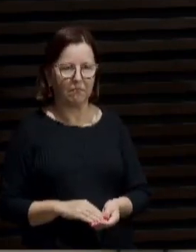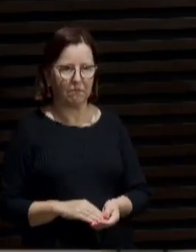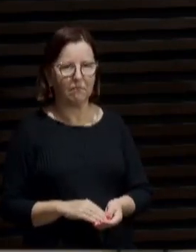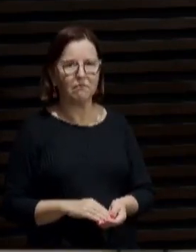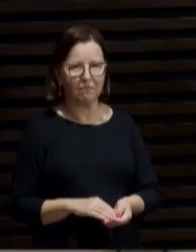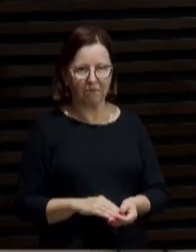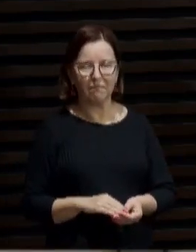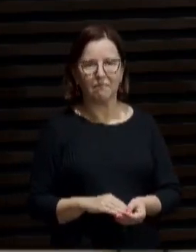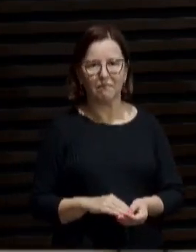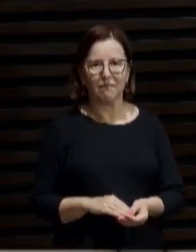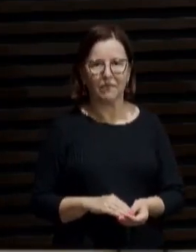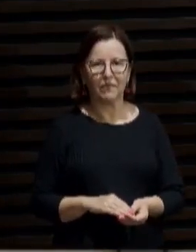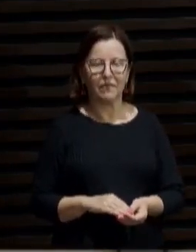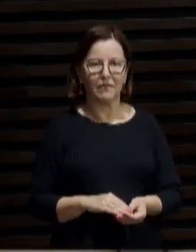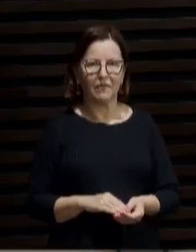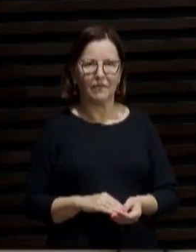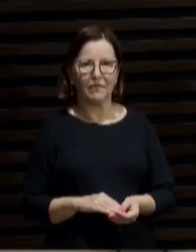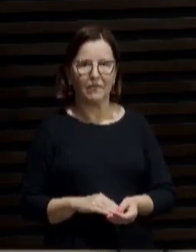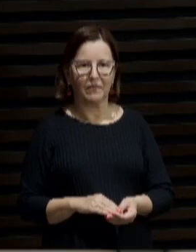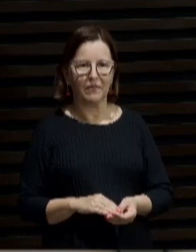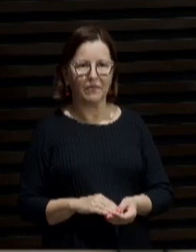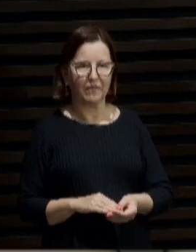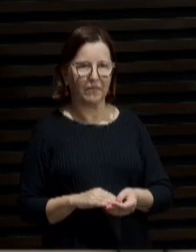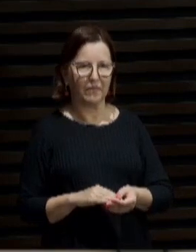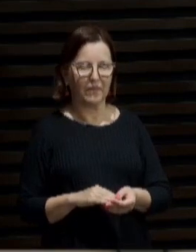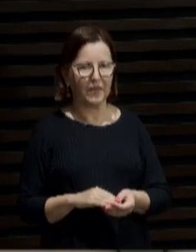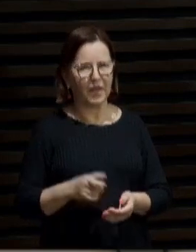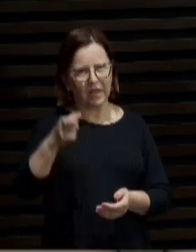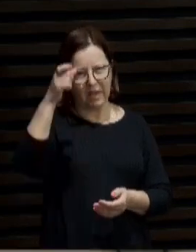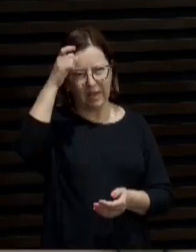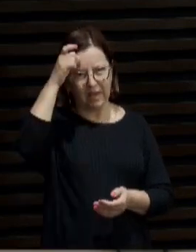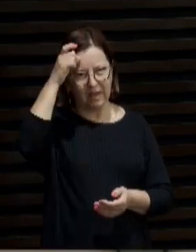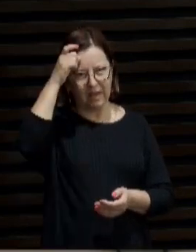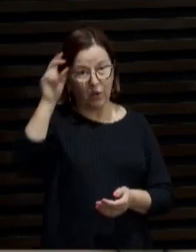conheço. Lá na frente você vai falar através do Nicolau, você falou lá pelo Balaão.